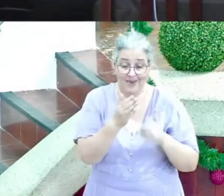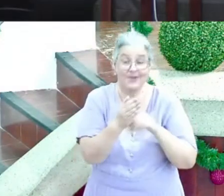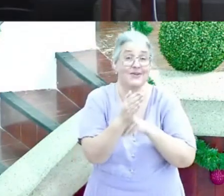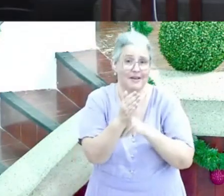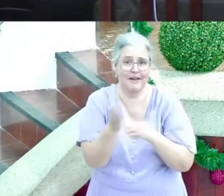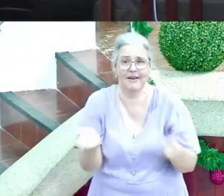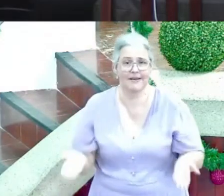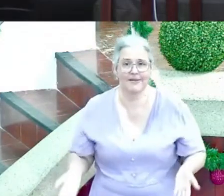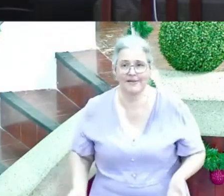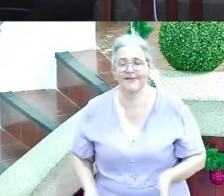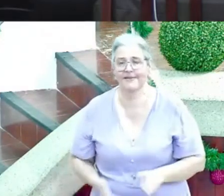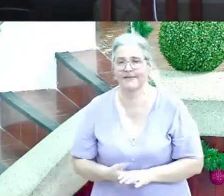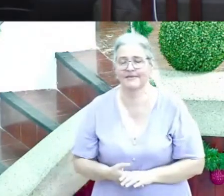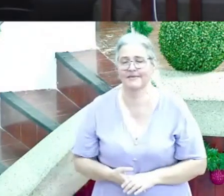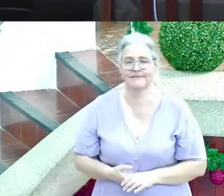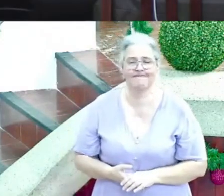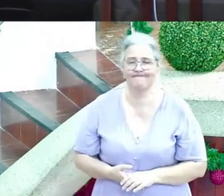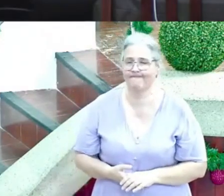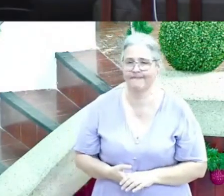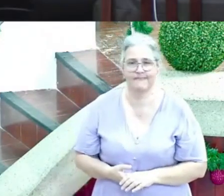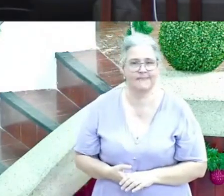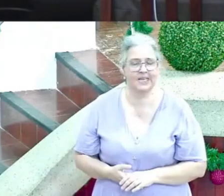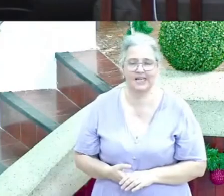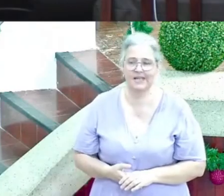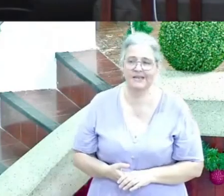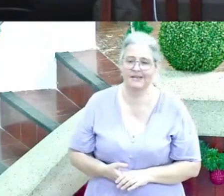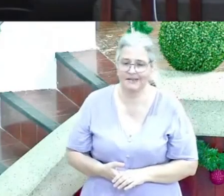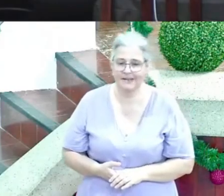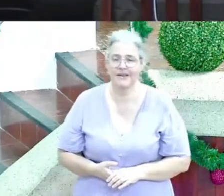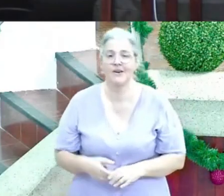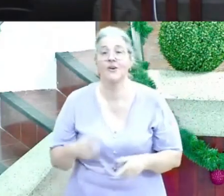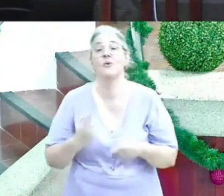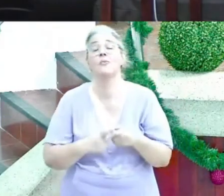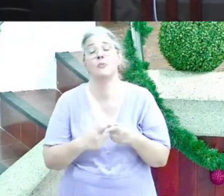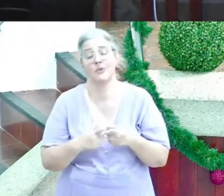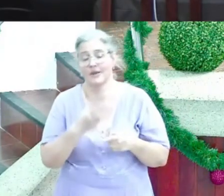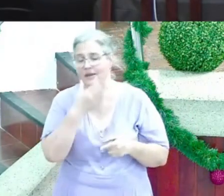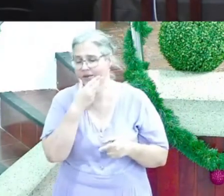Mas o sentido do Natal não está aqui, ou não está aí somente. Não.